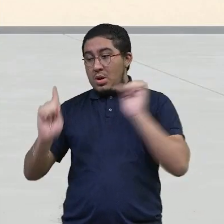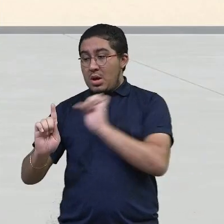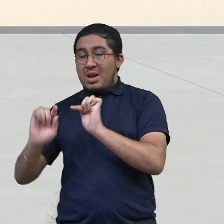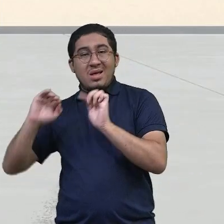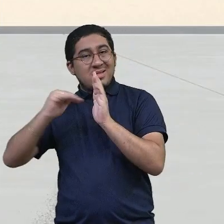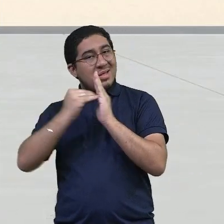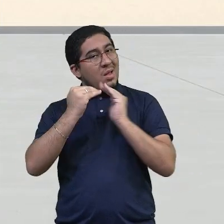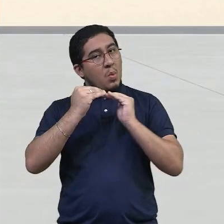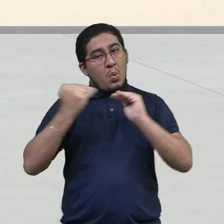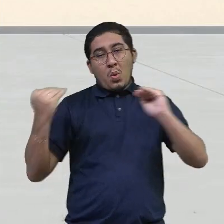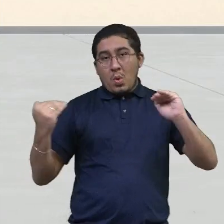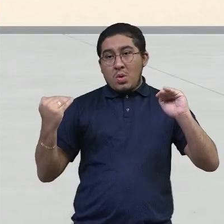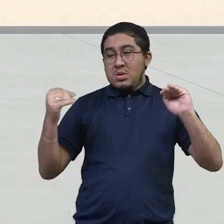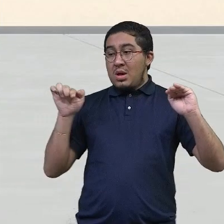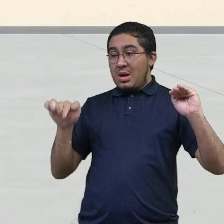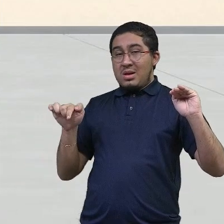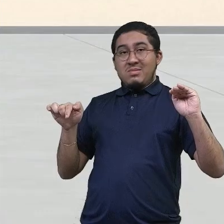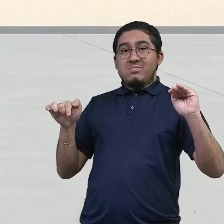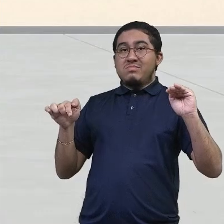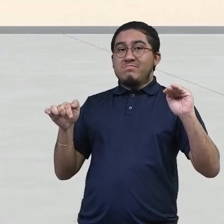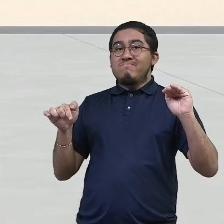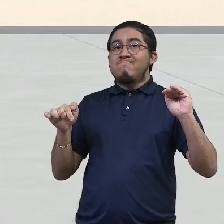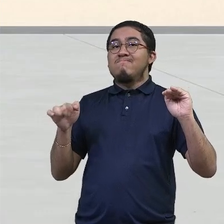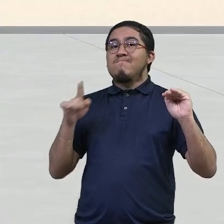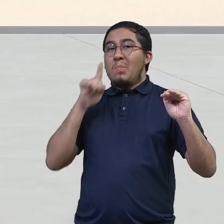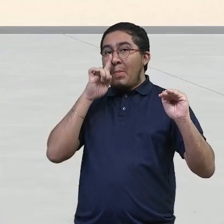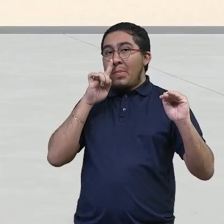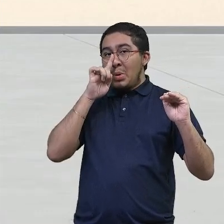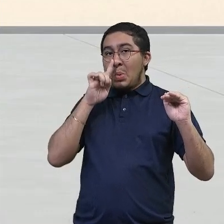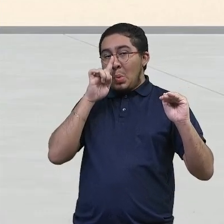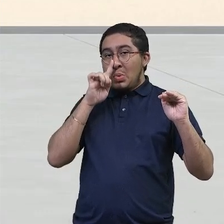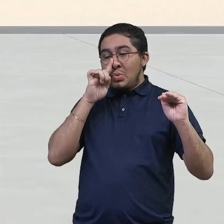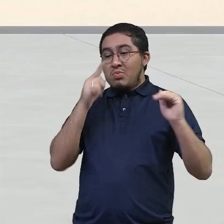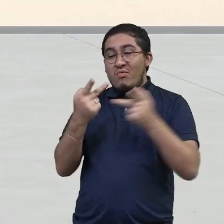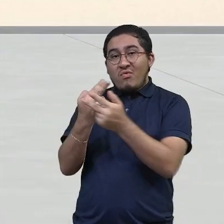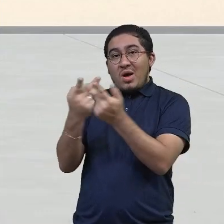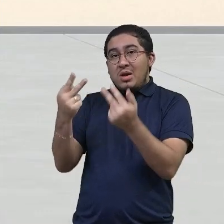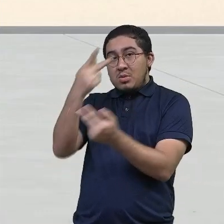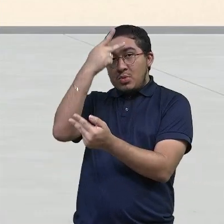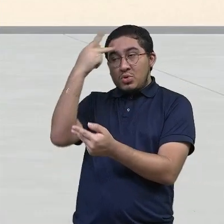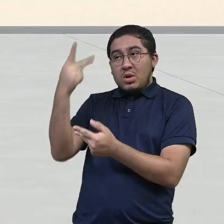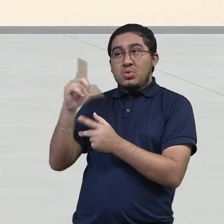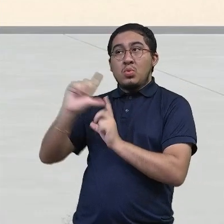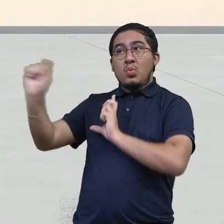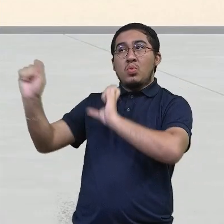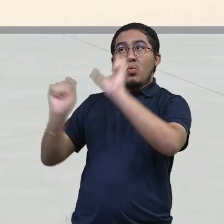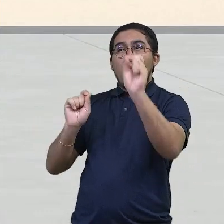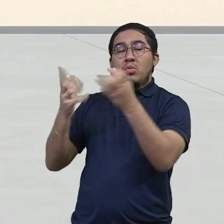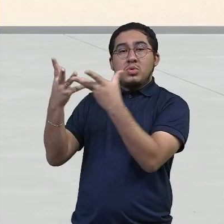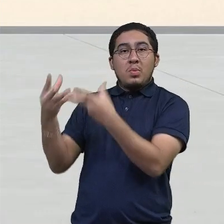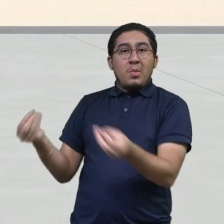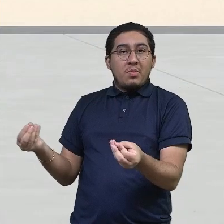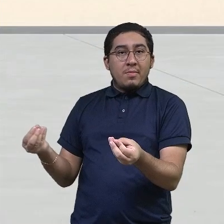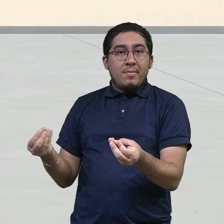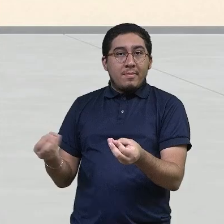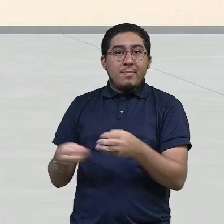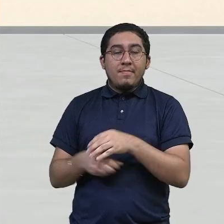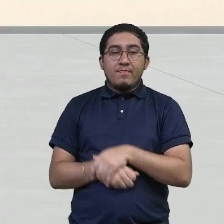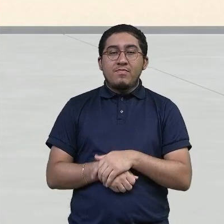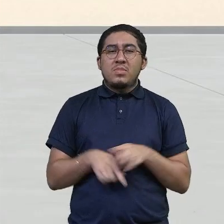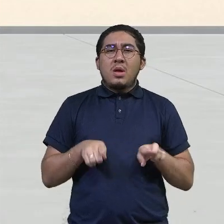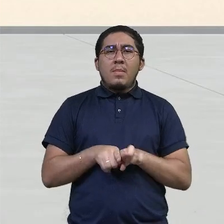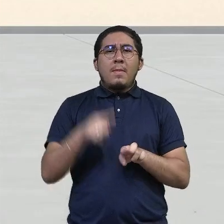não podia mais estar à vista. Muita gente desapareceu. Então, quando você para para pensar nesse quadro de